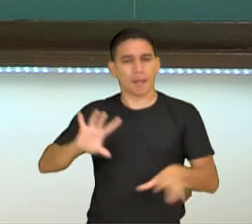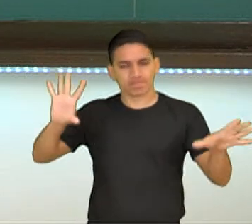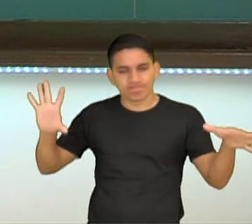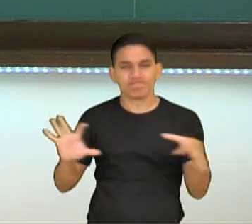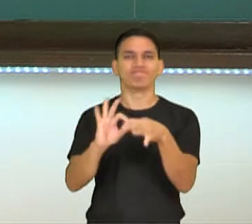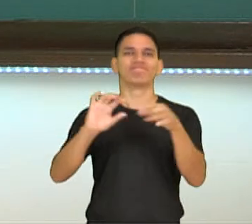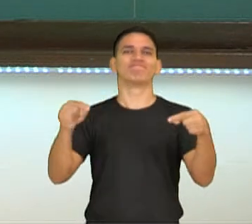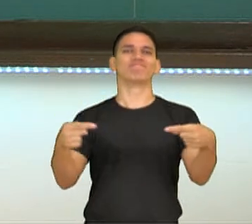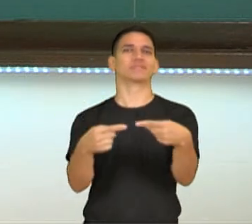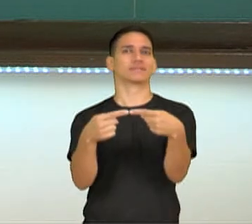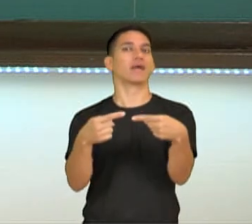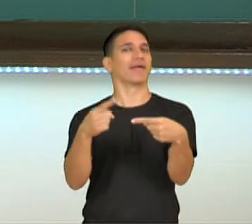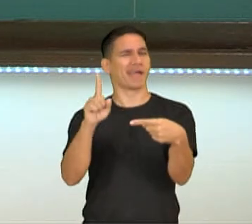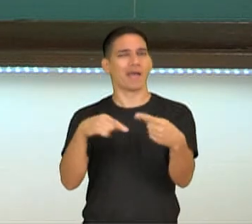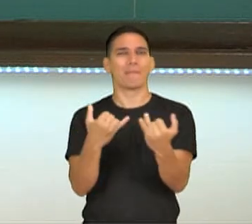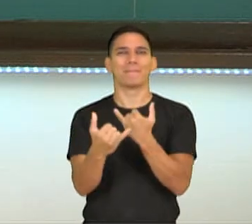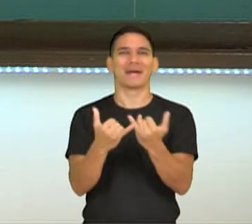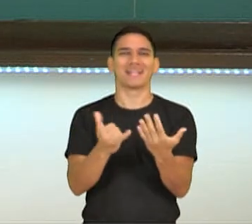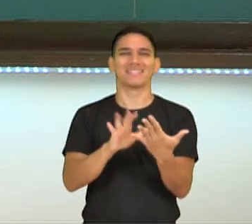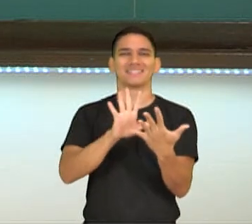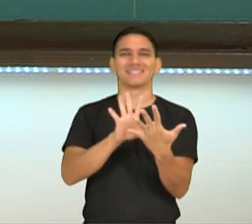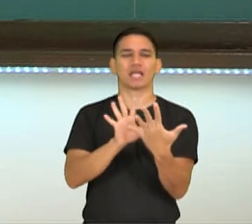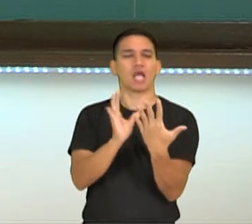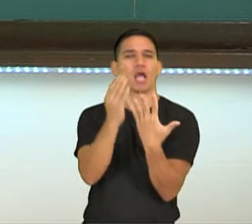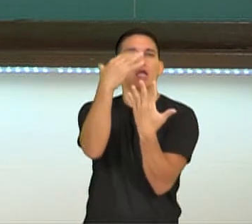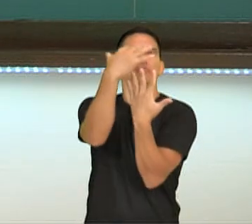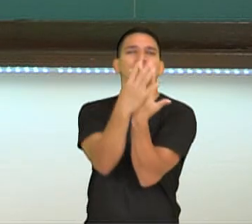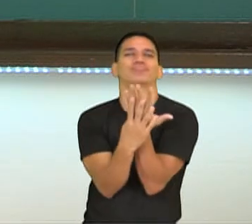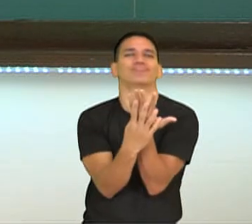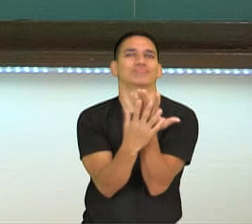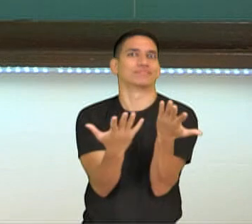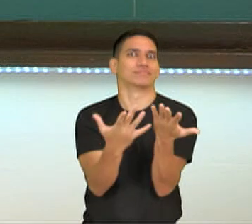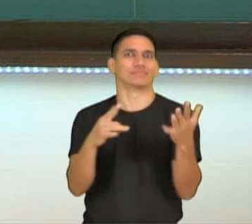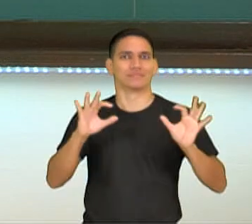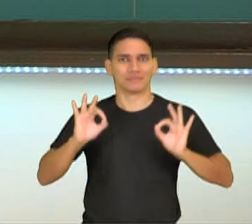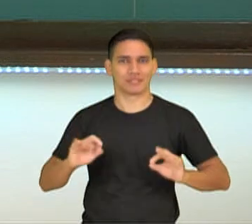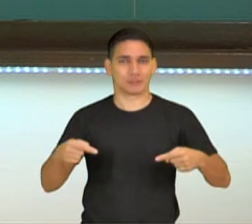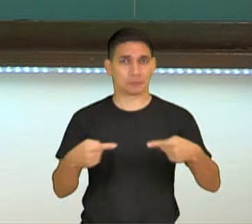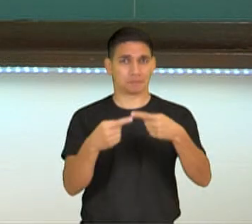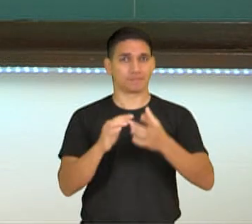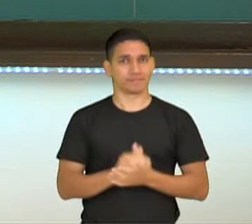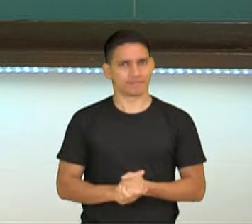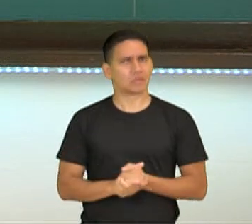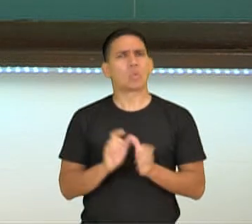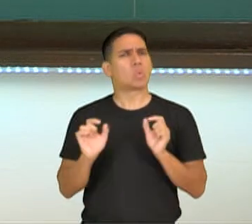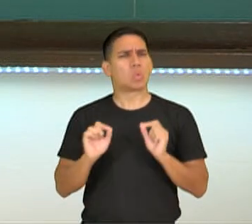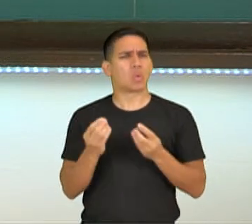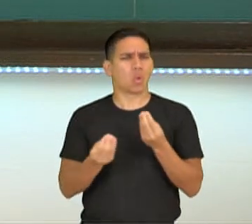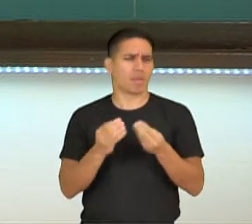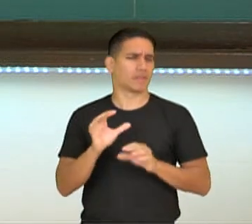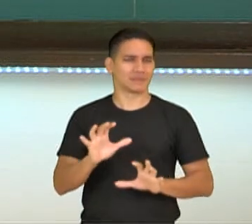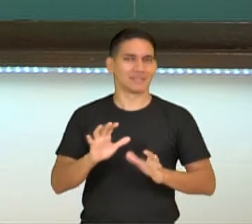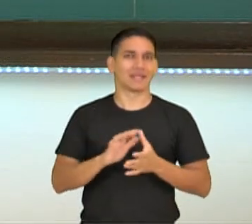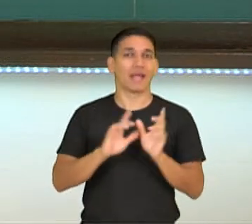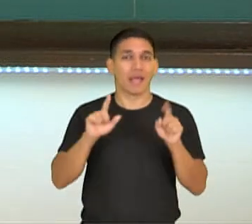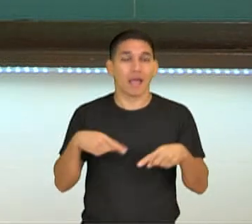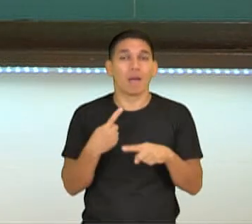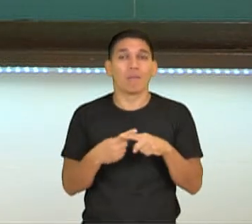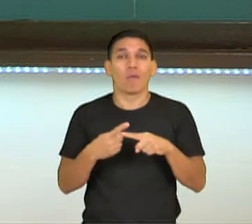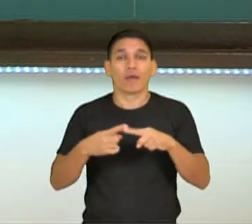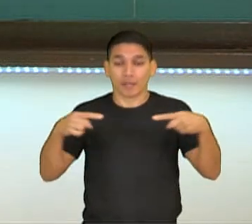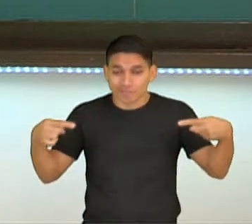perfeito, né? Como uma luva encaixando na mão. Então nós percebemos aqui essa comparação, essa analogia